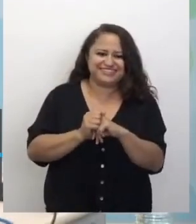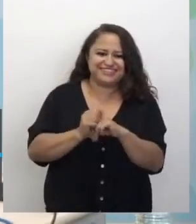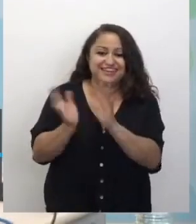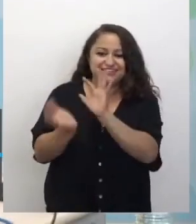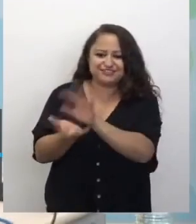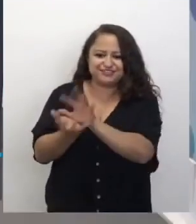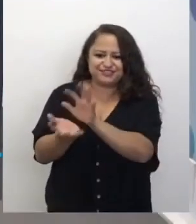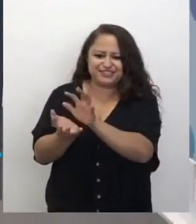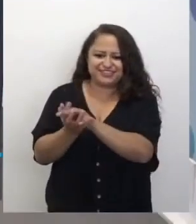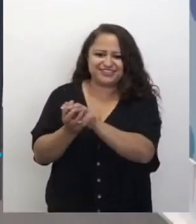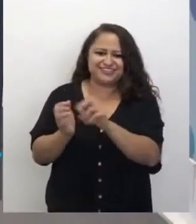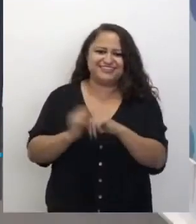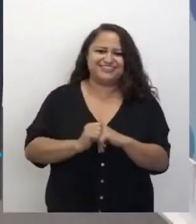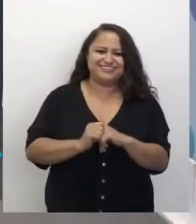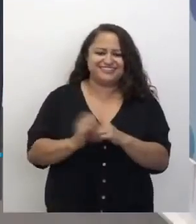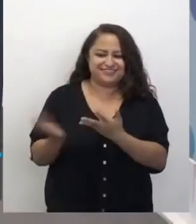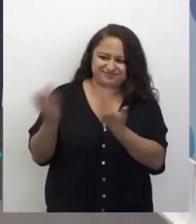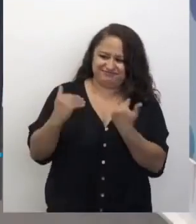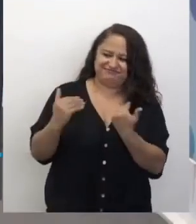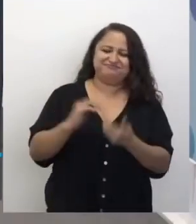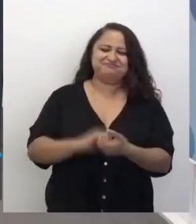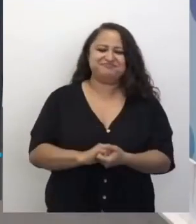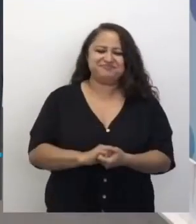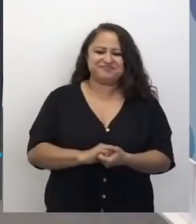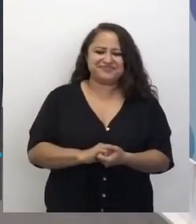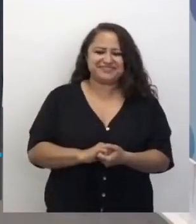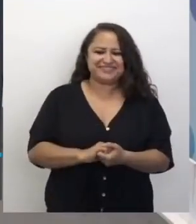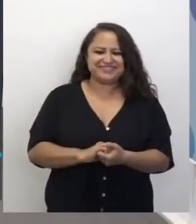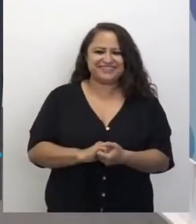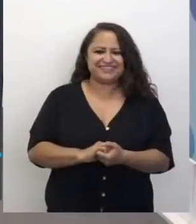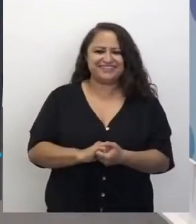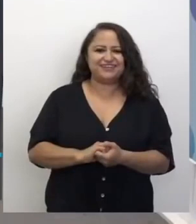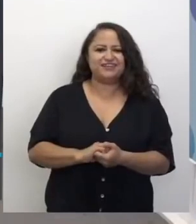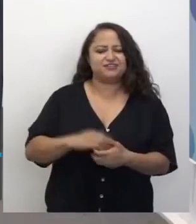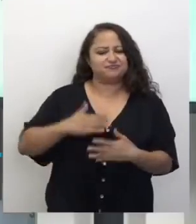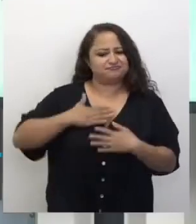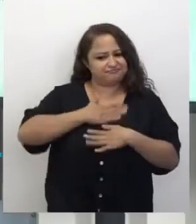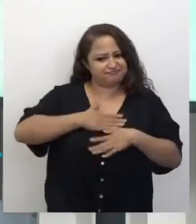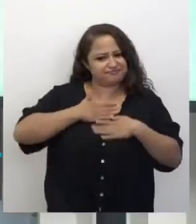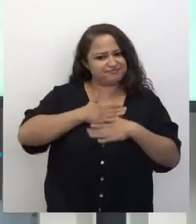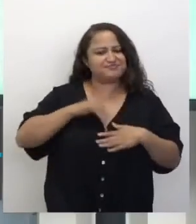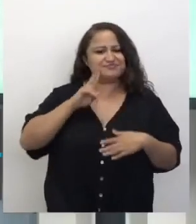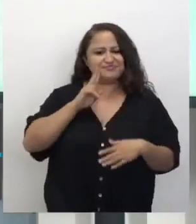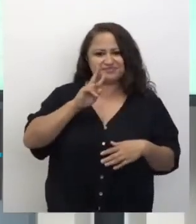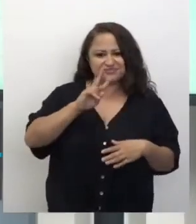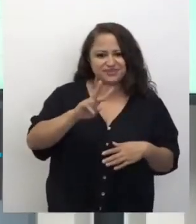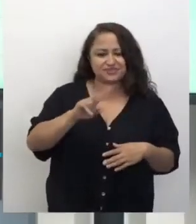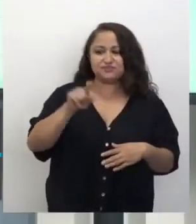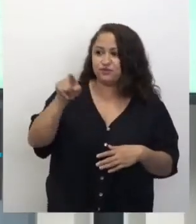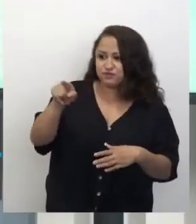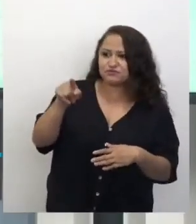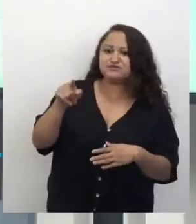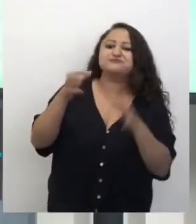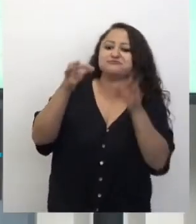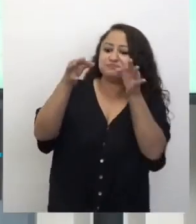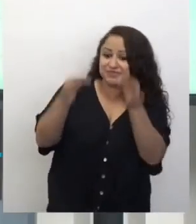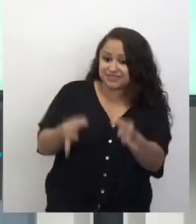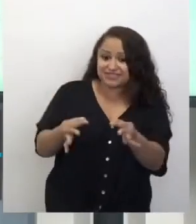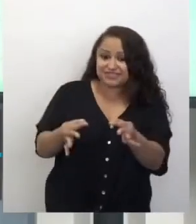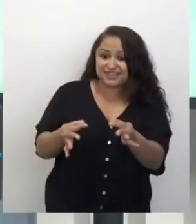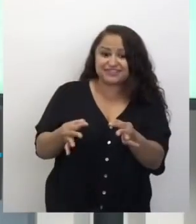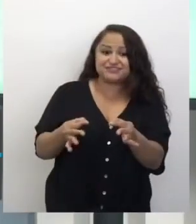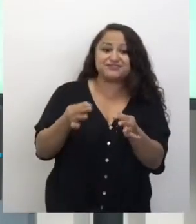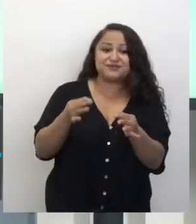muita cidade. Vamos lá, professora Inês. Vamos, muito bem. Pessoal, gostei de ver. Vocês acertaram, parabéns.